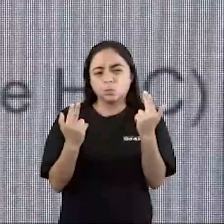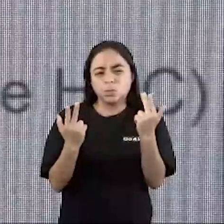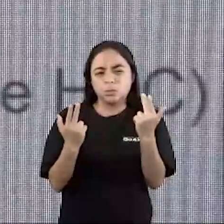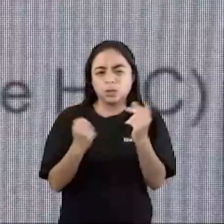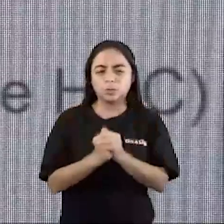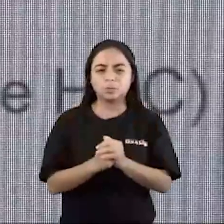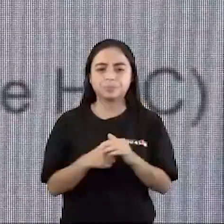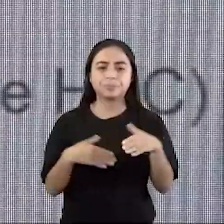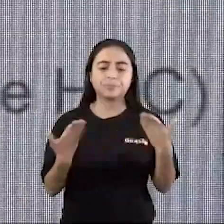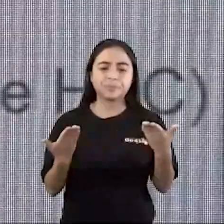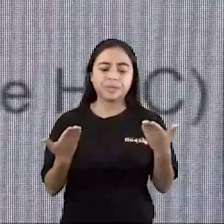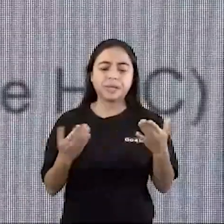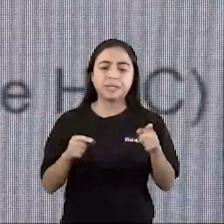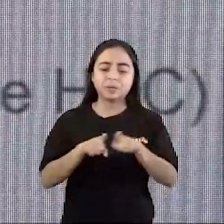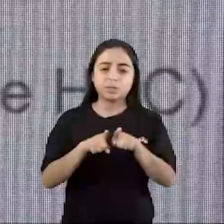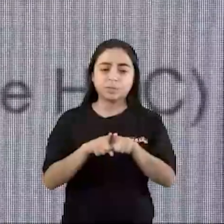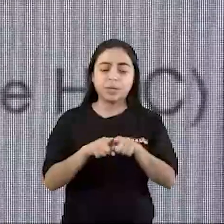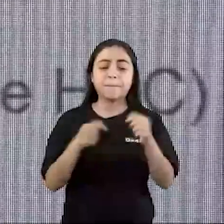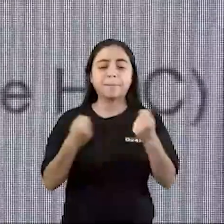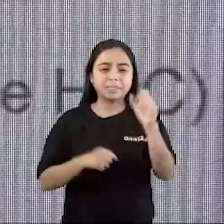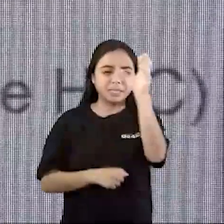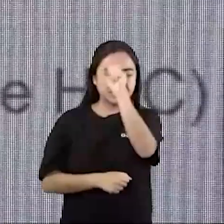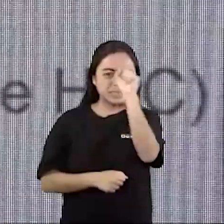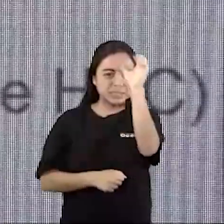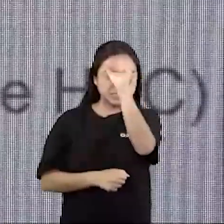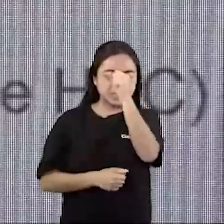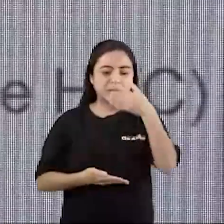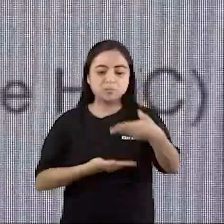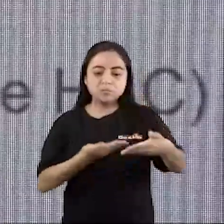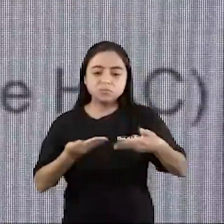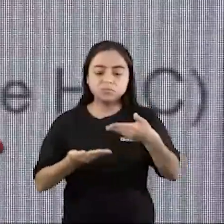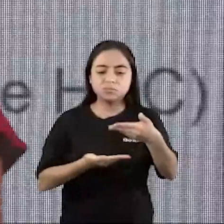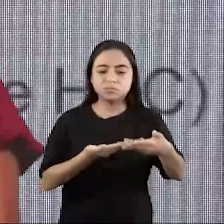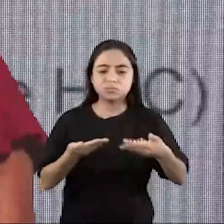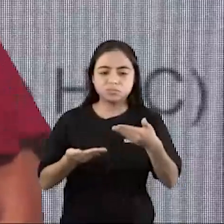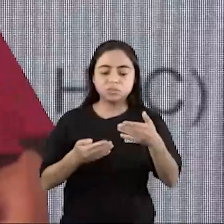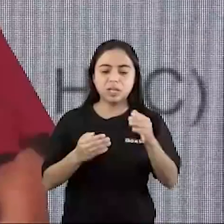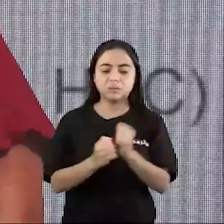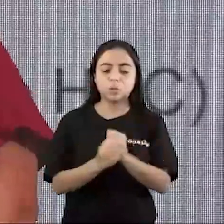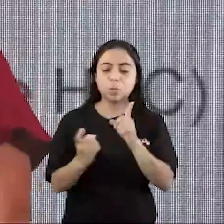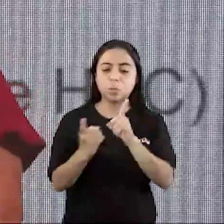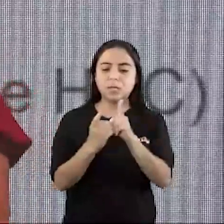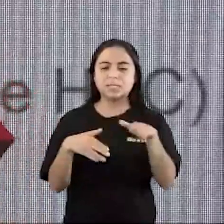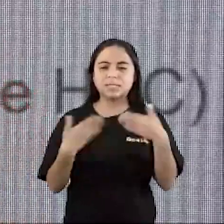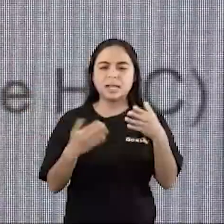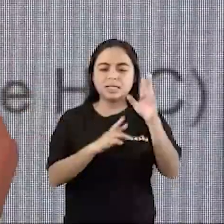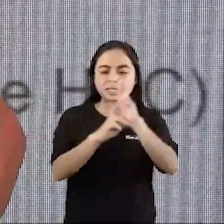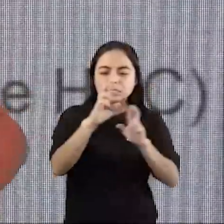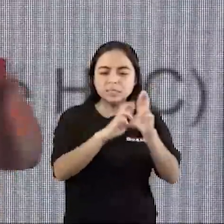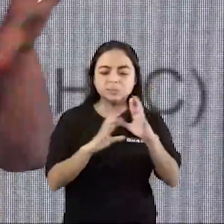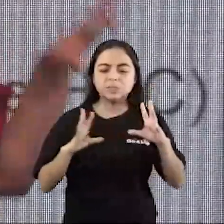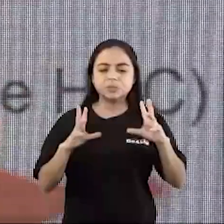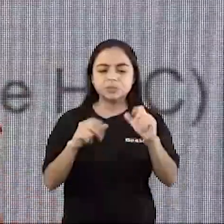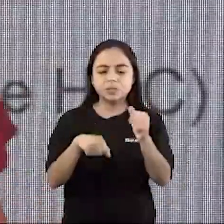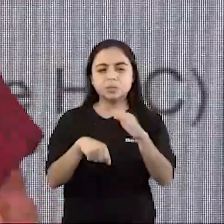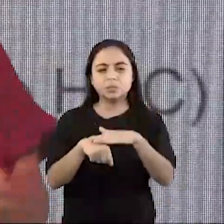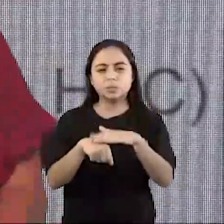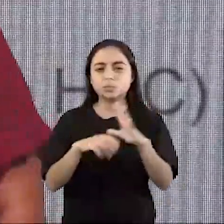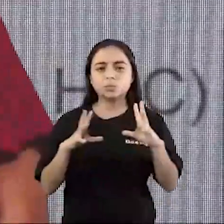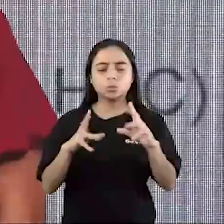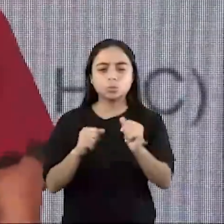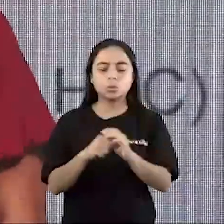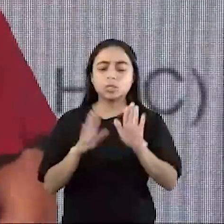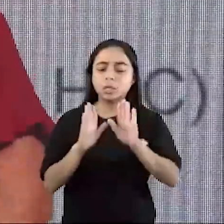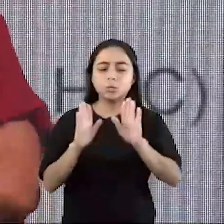mundo. Então, que nós possamos aprender a lidar um pouco com esses pacientes. E que exames eu faço? No geral, eu não estou falando mais agora só